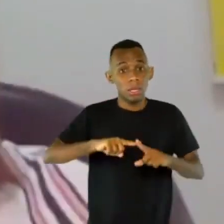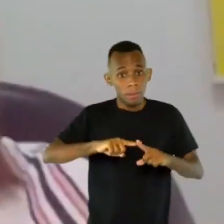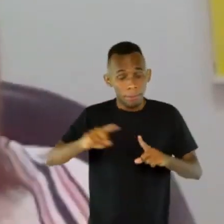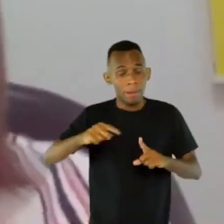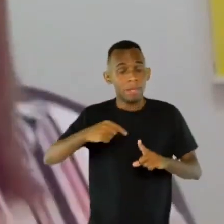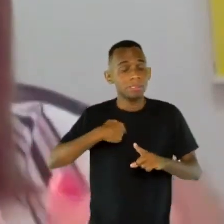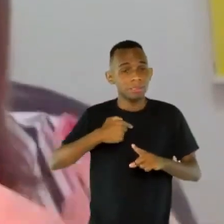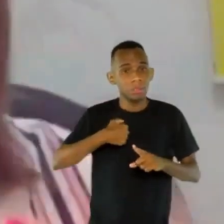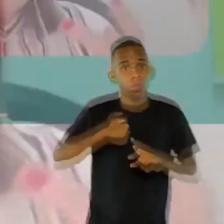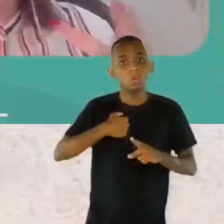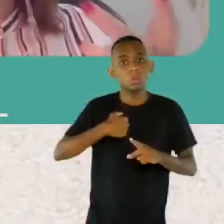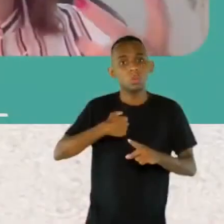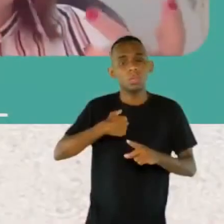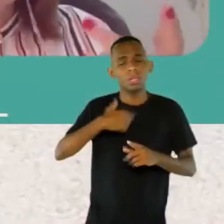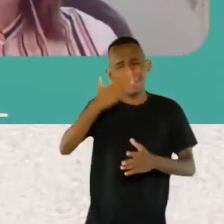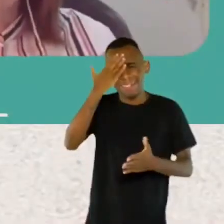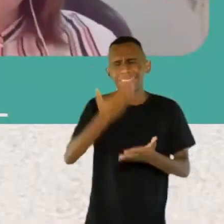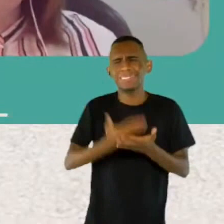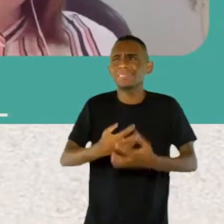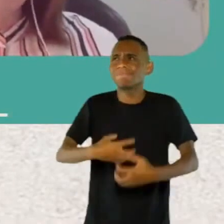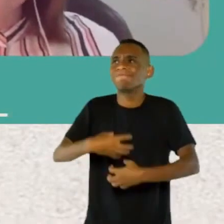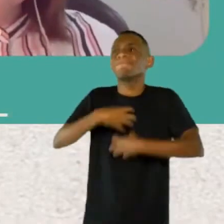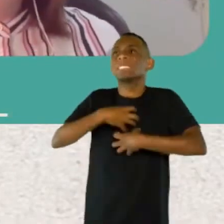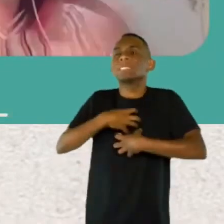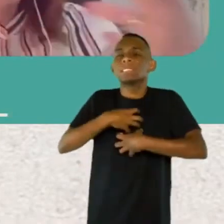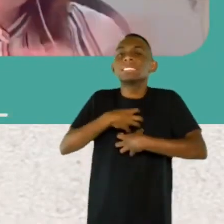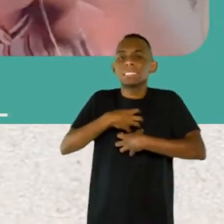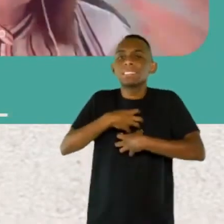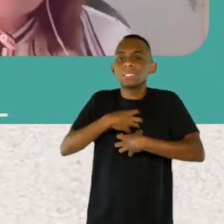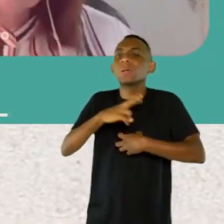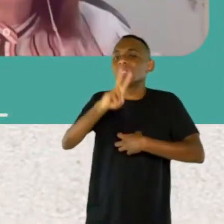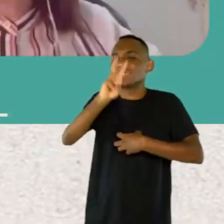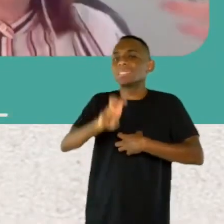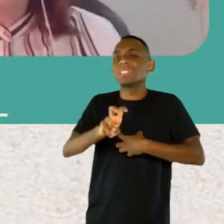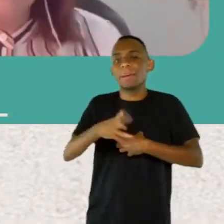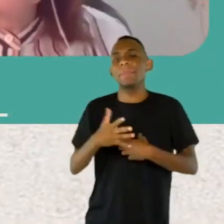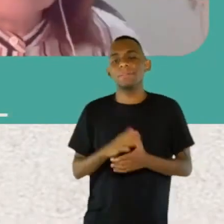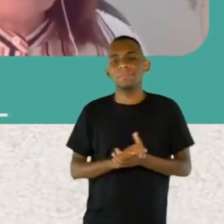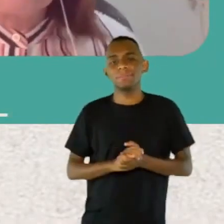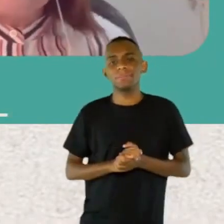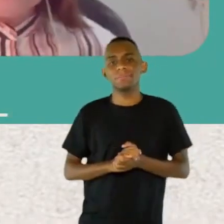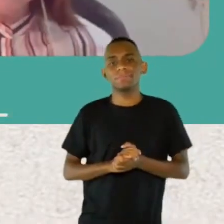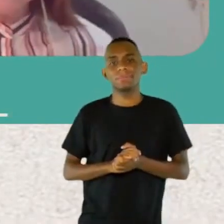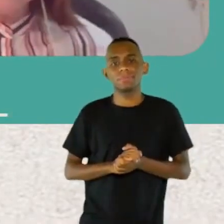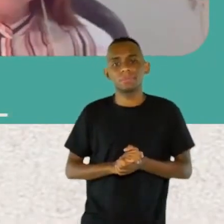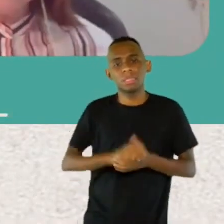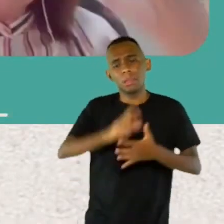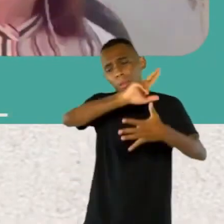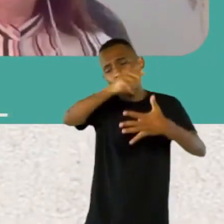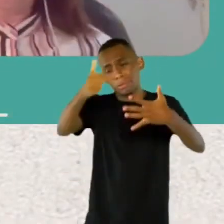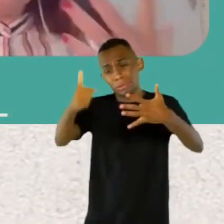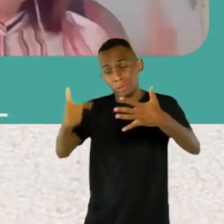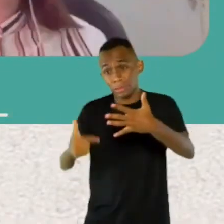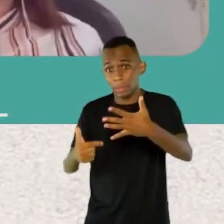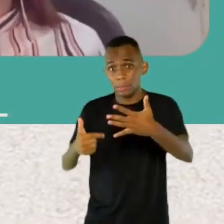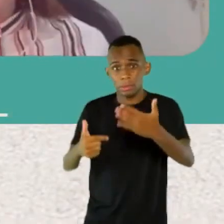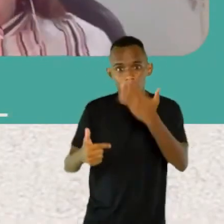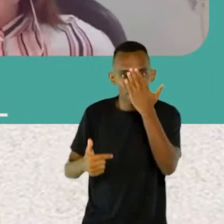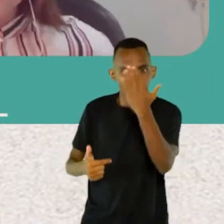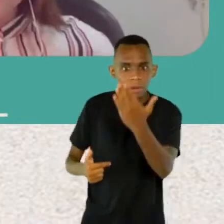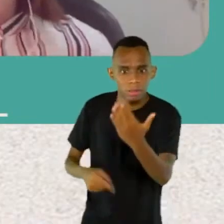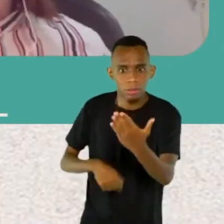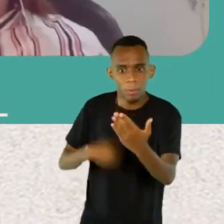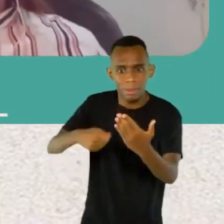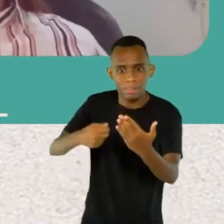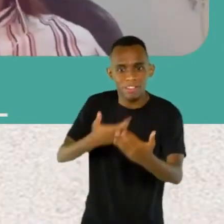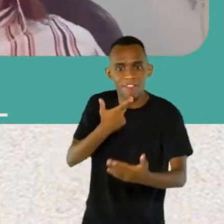que tem também a urgência dos temas, né? Tem a urgência dos temas que se colocam na sua frente e você fala, olha, é preciso falar